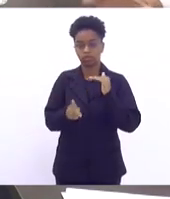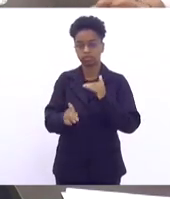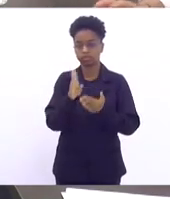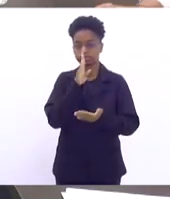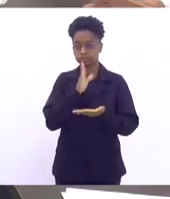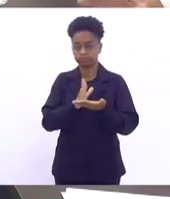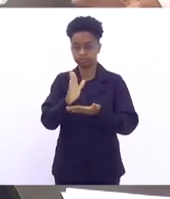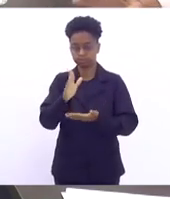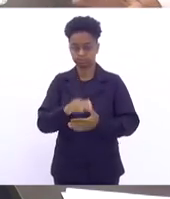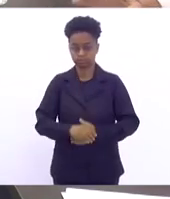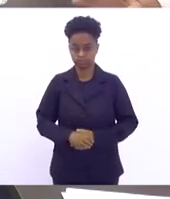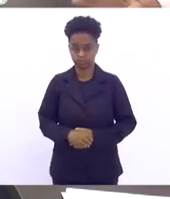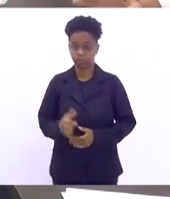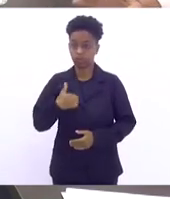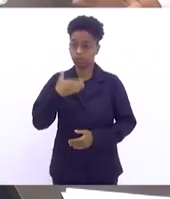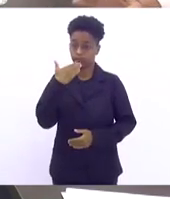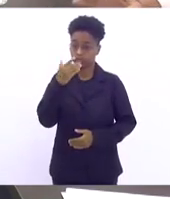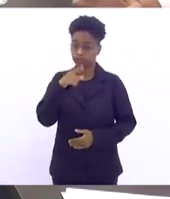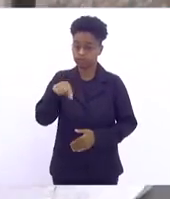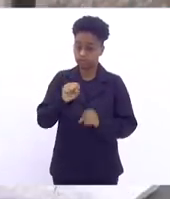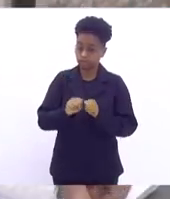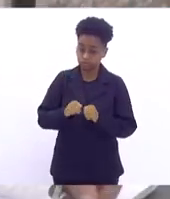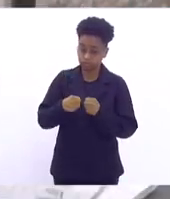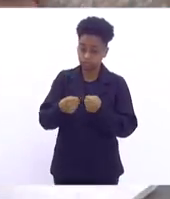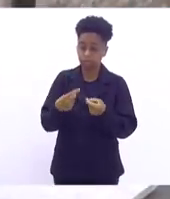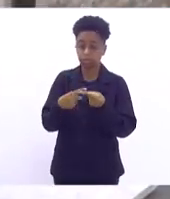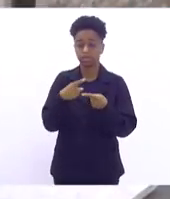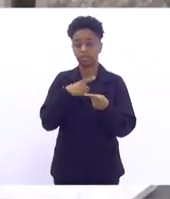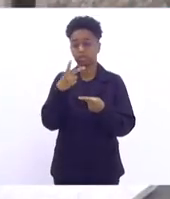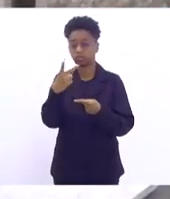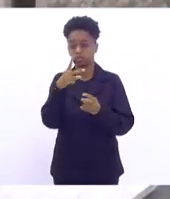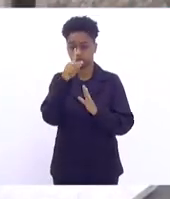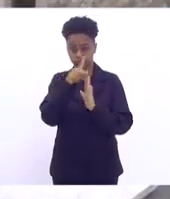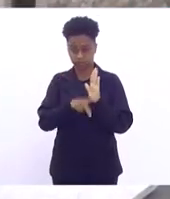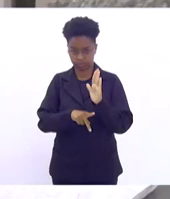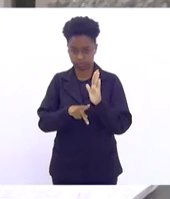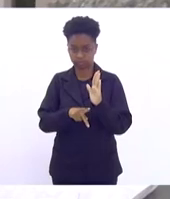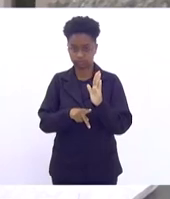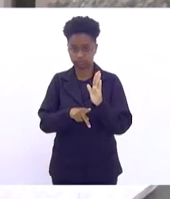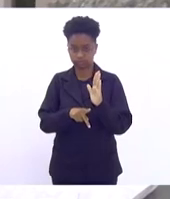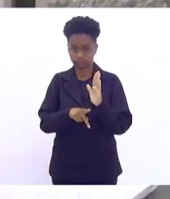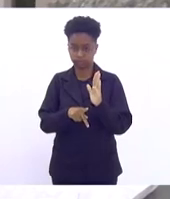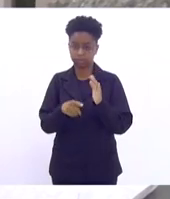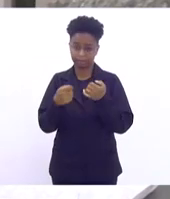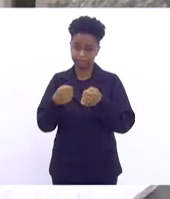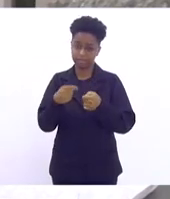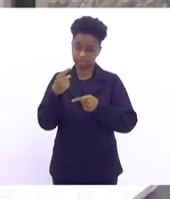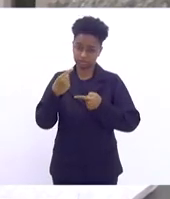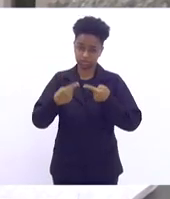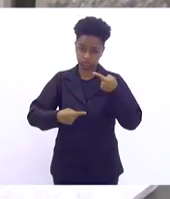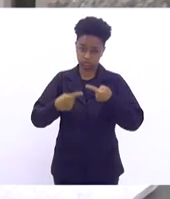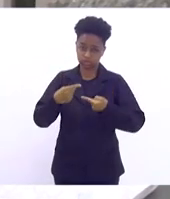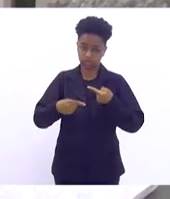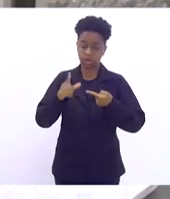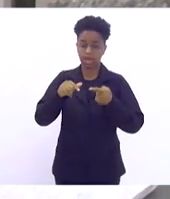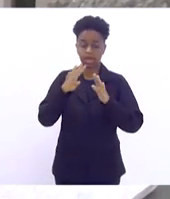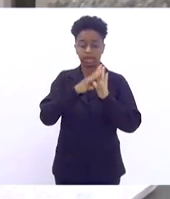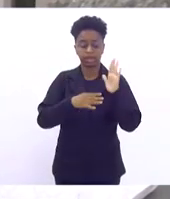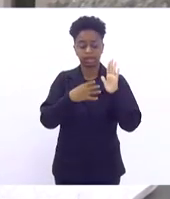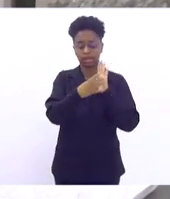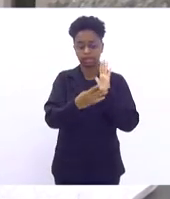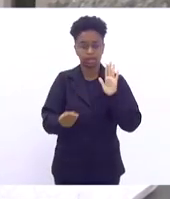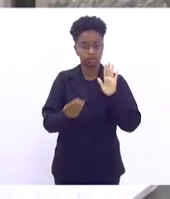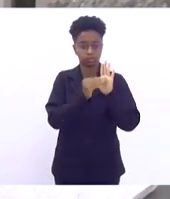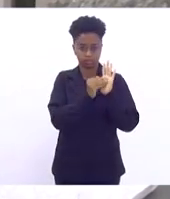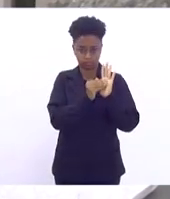aprovado e vou pedir um esforço de vossa excelências que há dois projetos que tese numa discussão que são duas inclusões no calendário oficial do Rio de